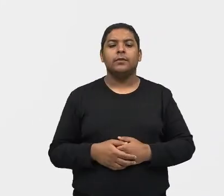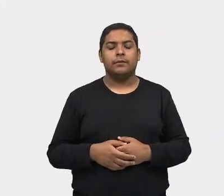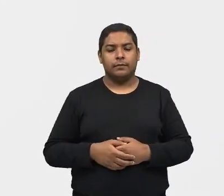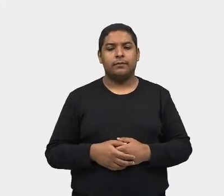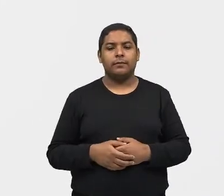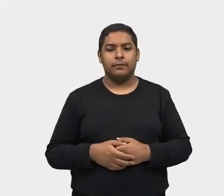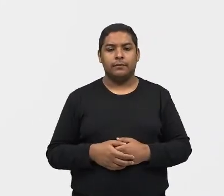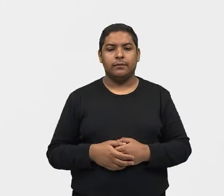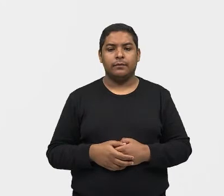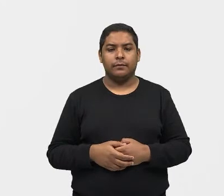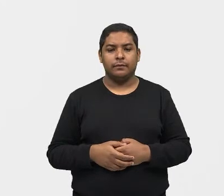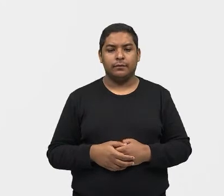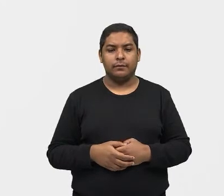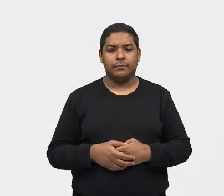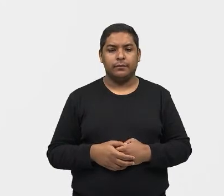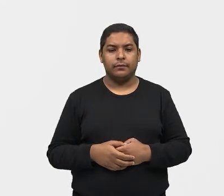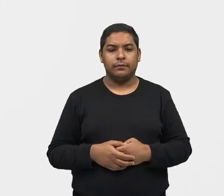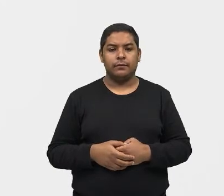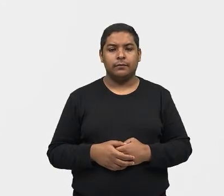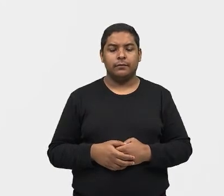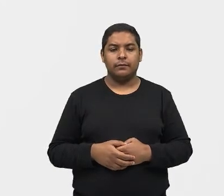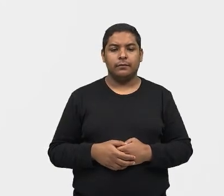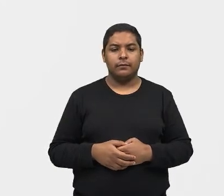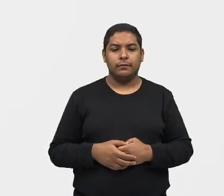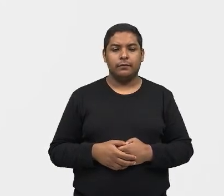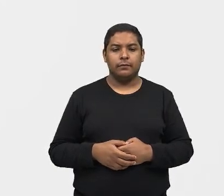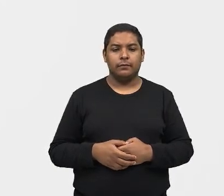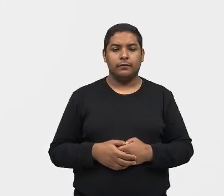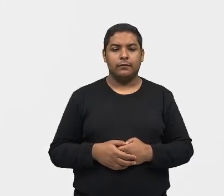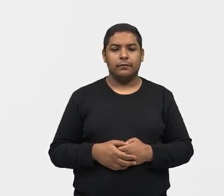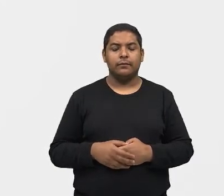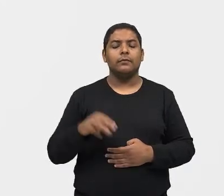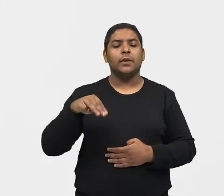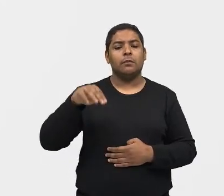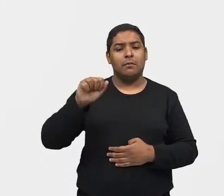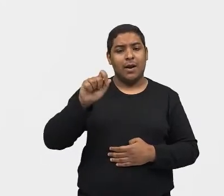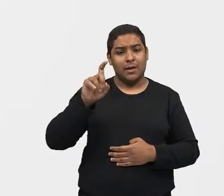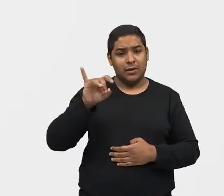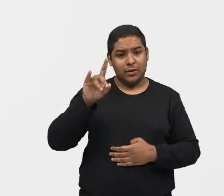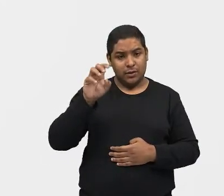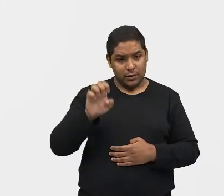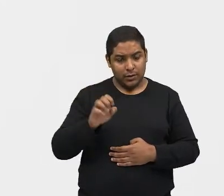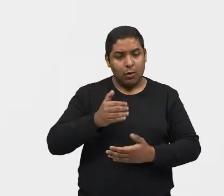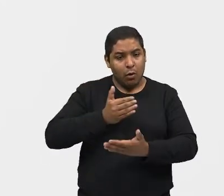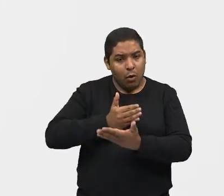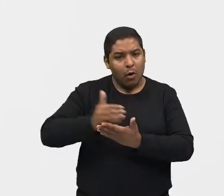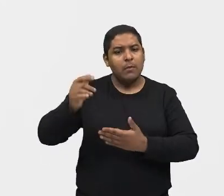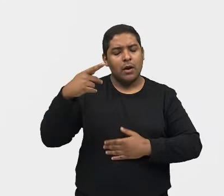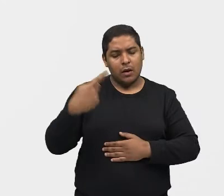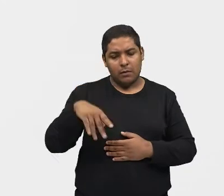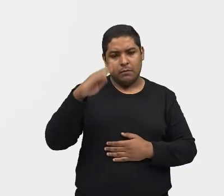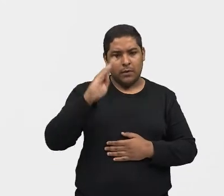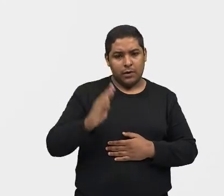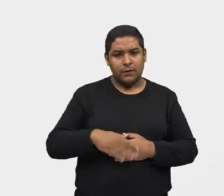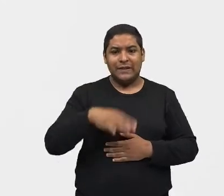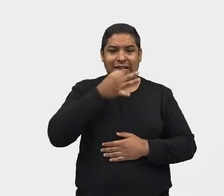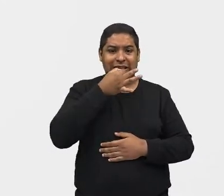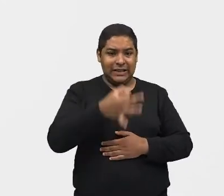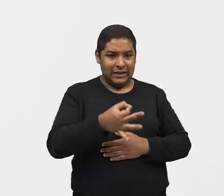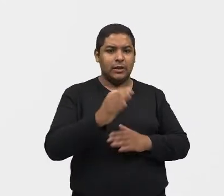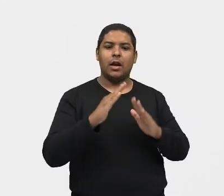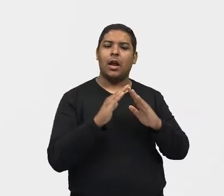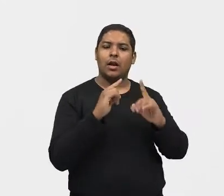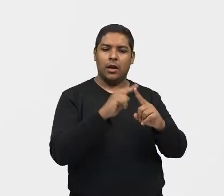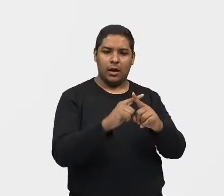as primeiras danças de salão realizadas no Brasil? O machixe. Inicialmente foi criticada pela igreja,